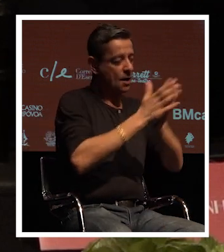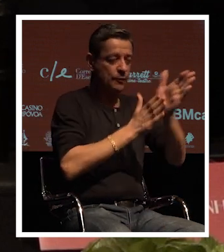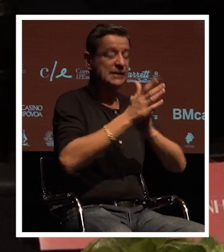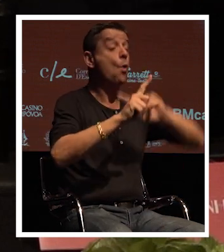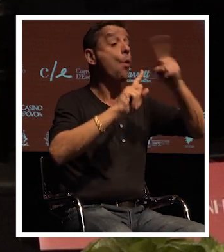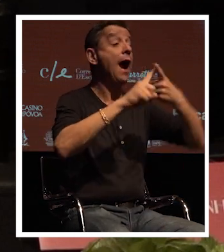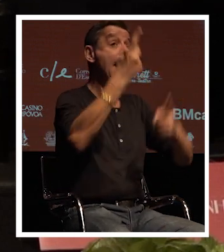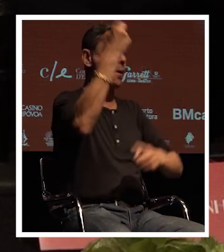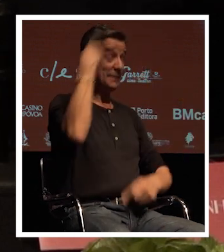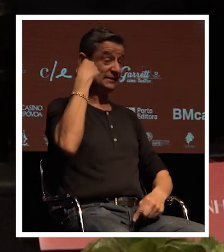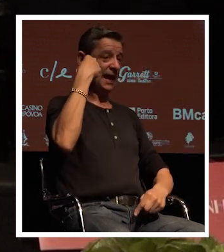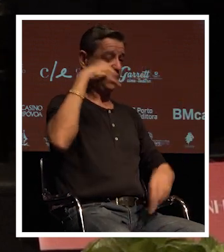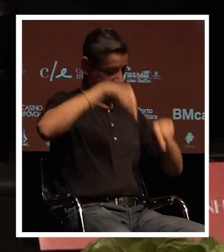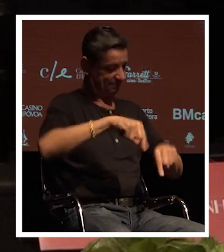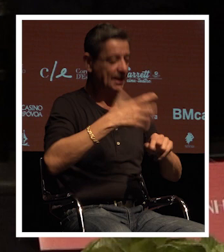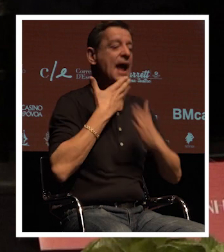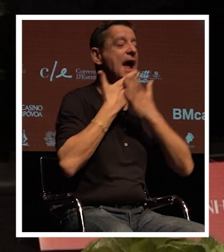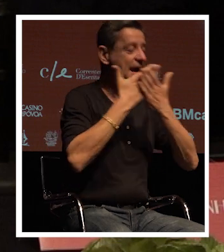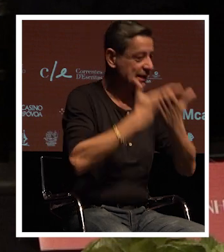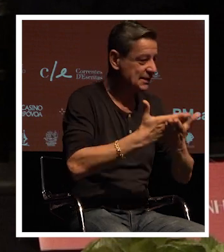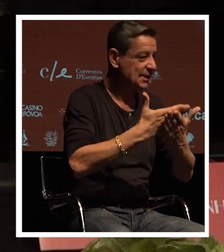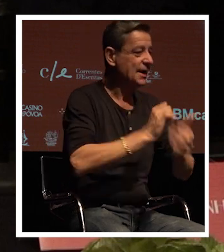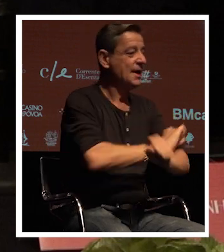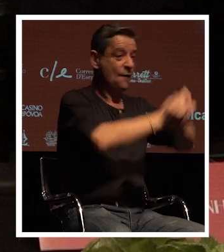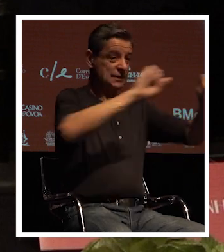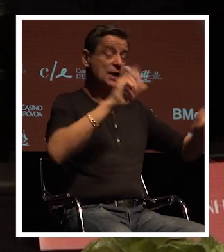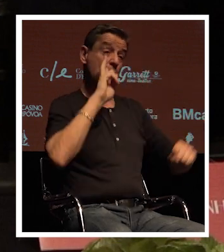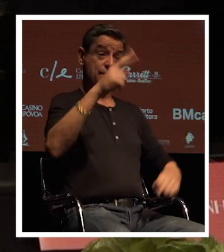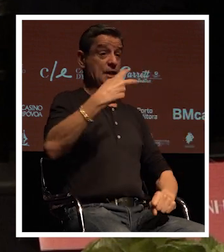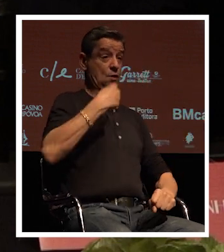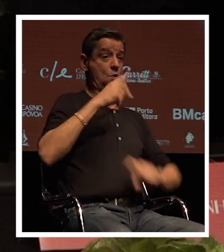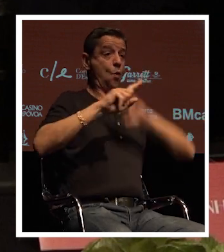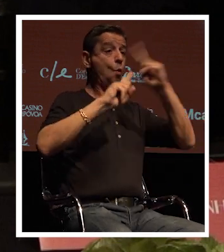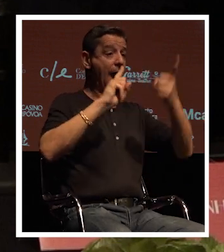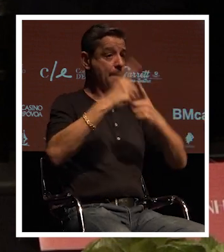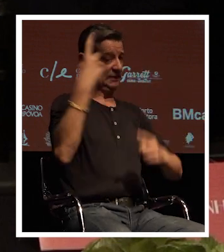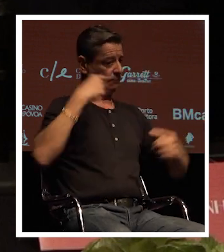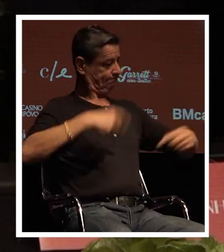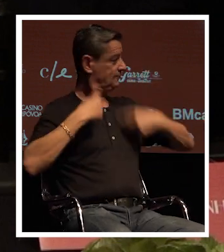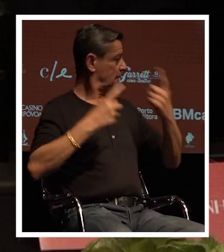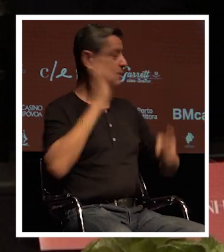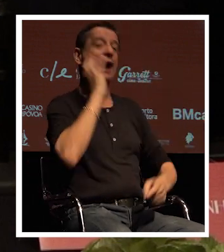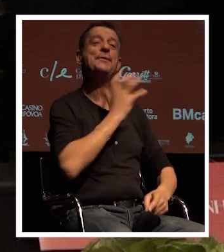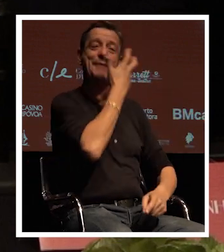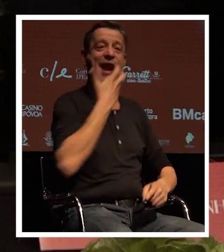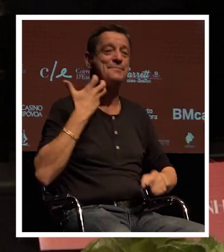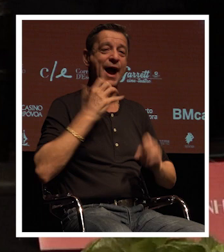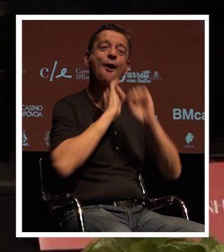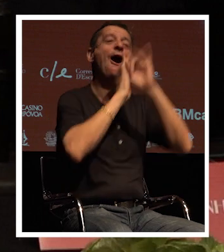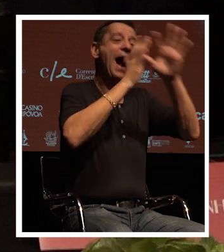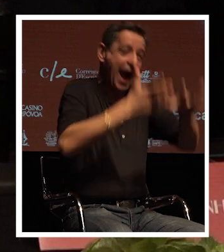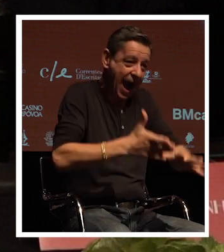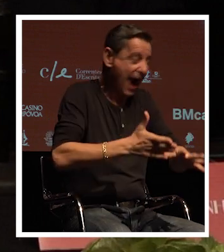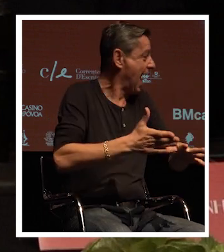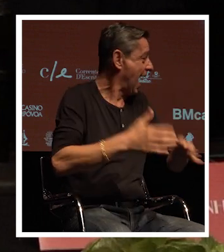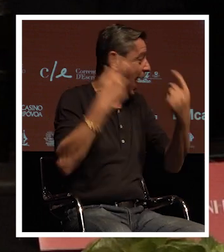ano passado e por este se calhar alguns de vocês viram no ano passado era mesmo eu mas não tinha barba agora